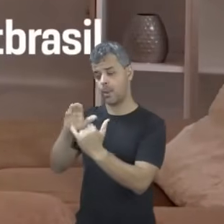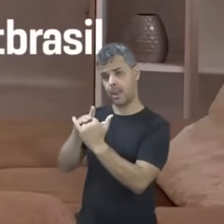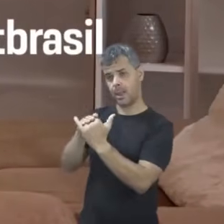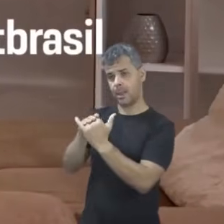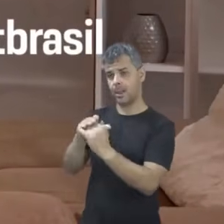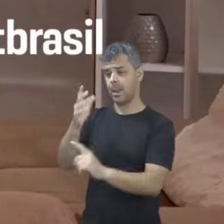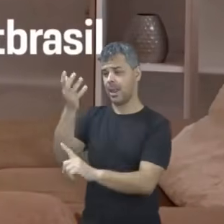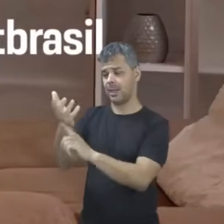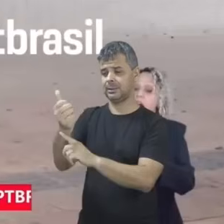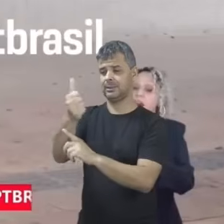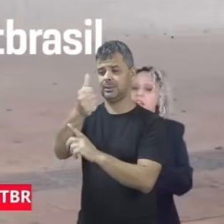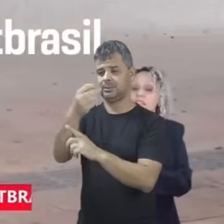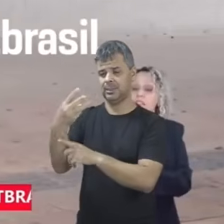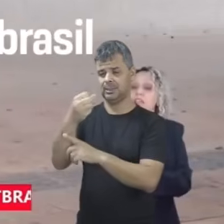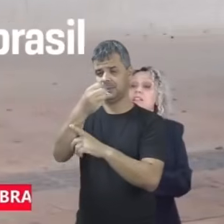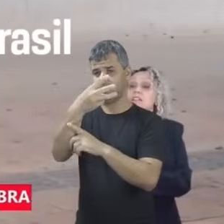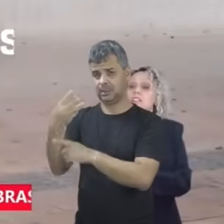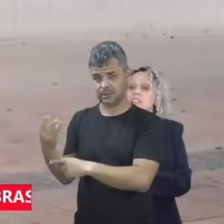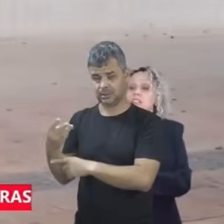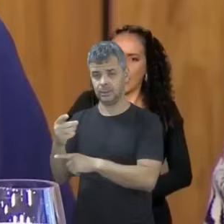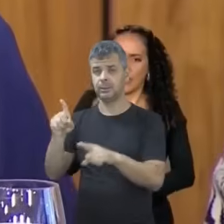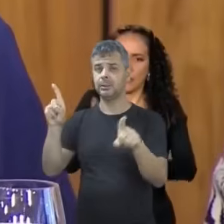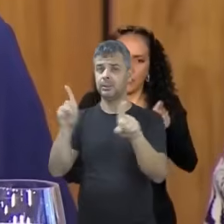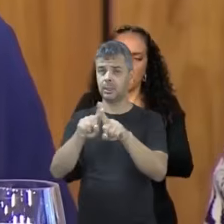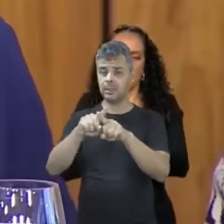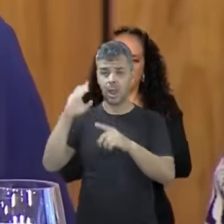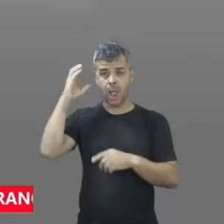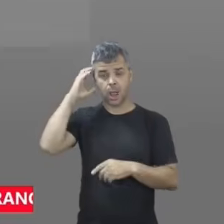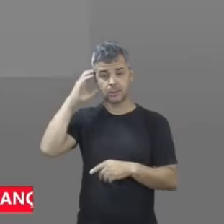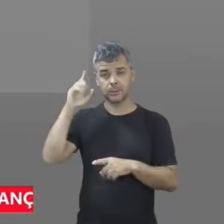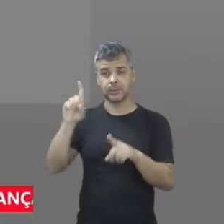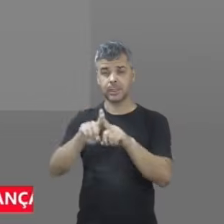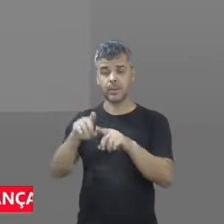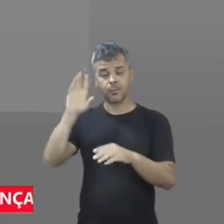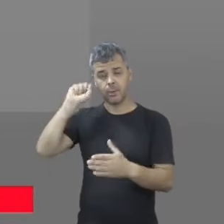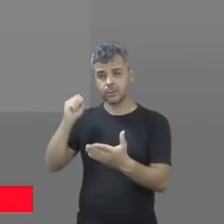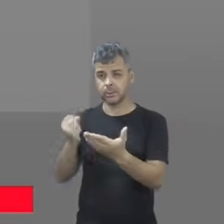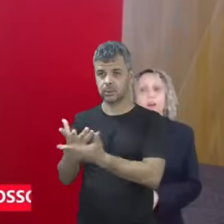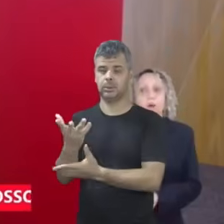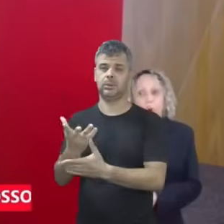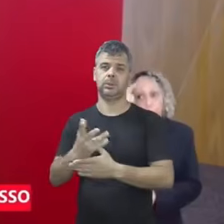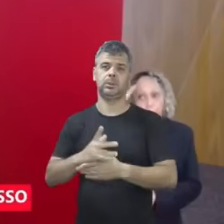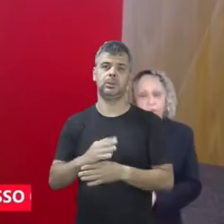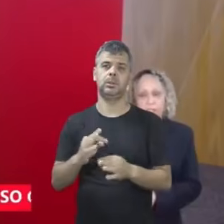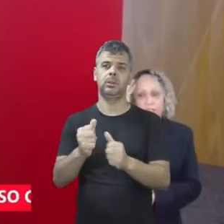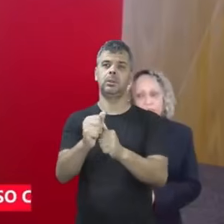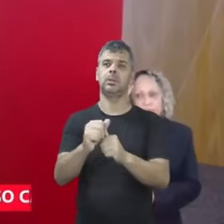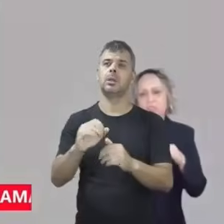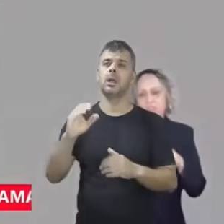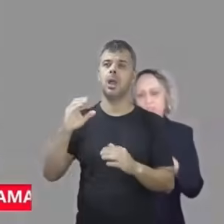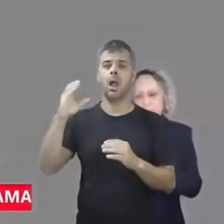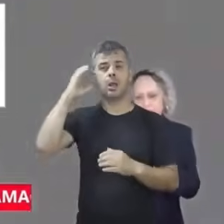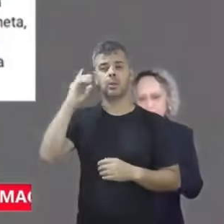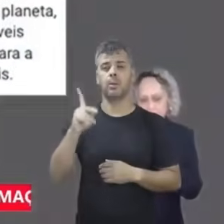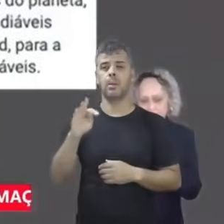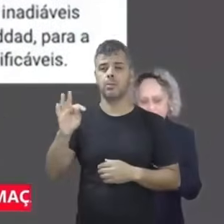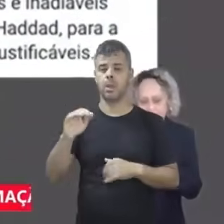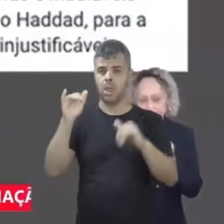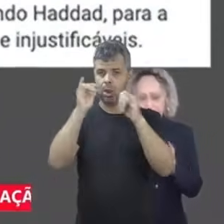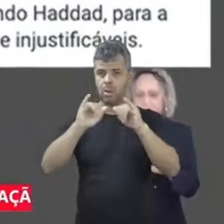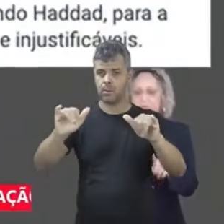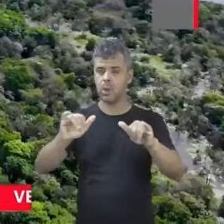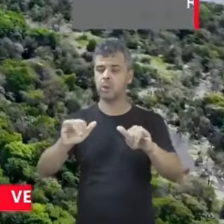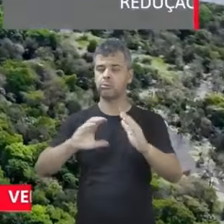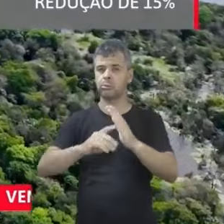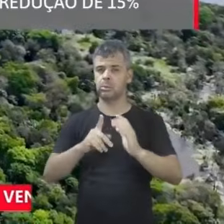YouTube, PT Sat, canal 1313, Rádio PT ou nas plataformas de streaming da Rádio PT. O que é notícia